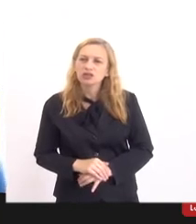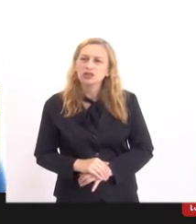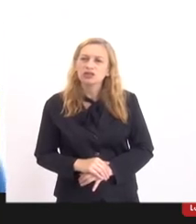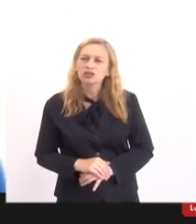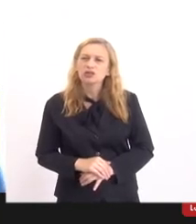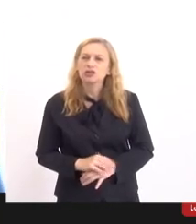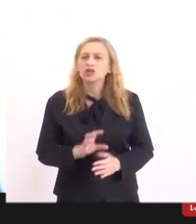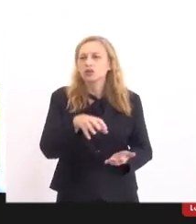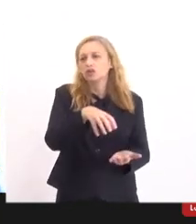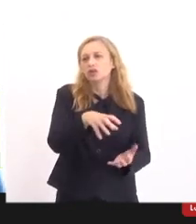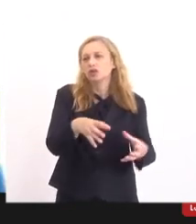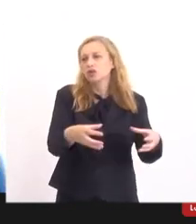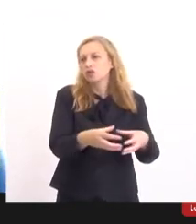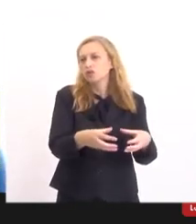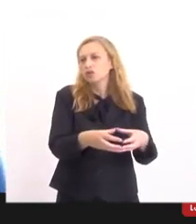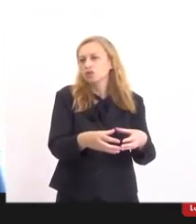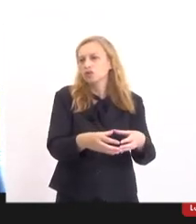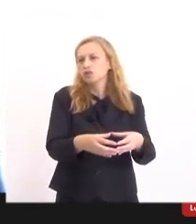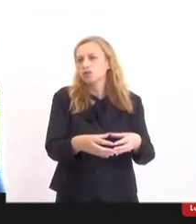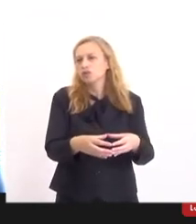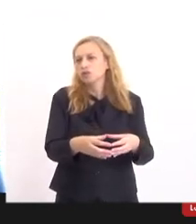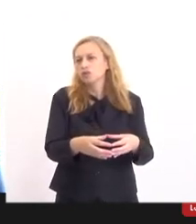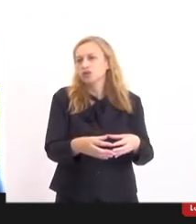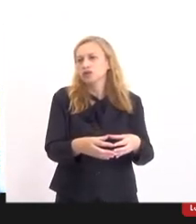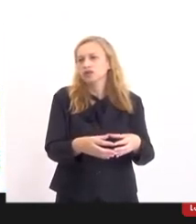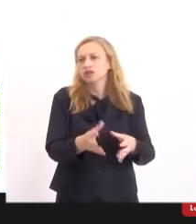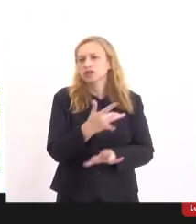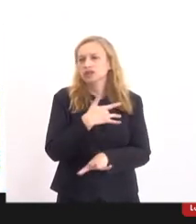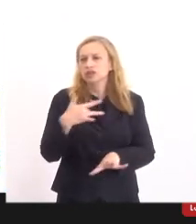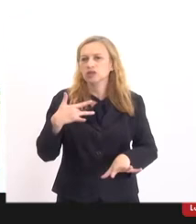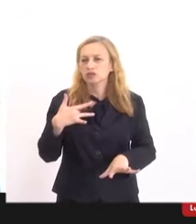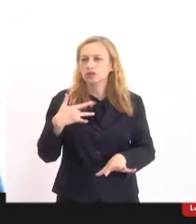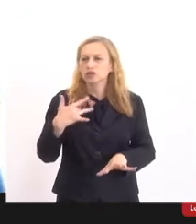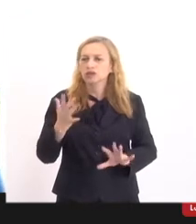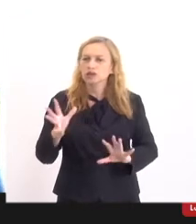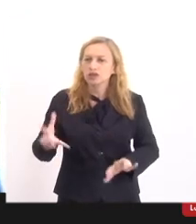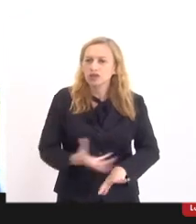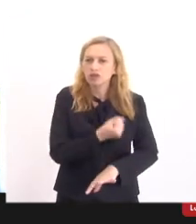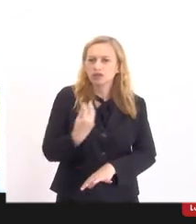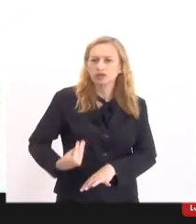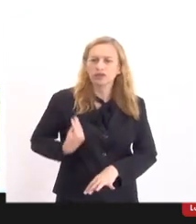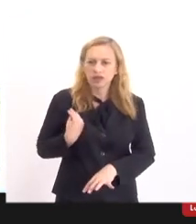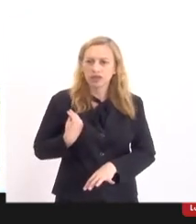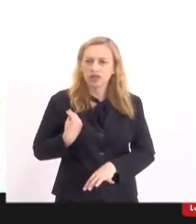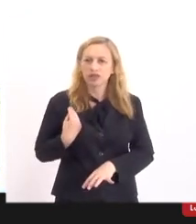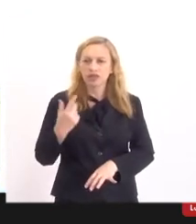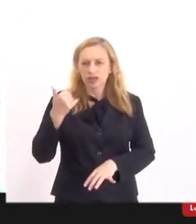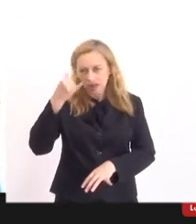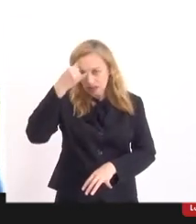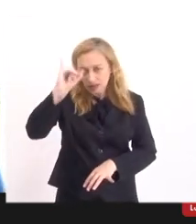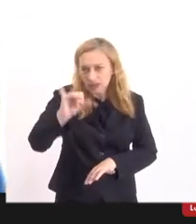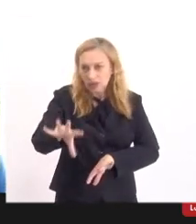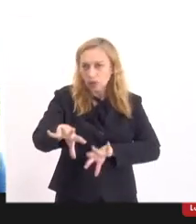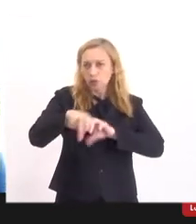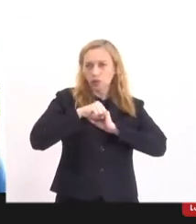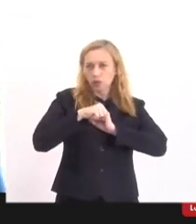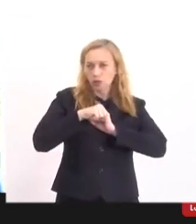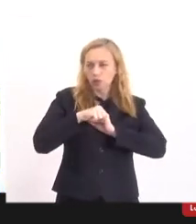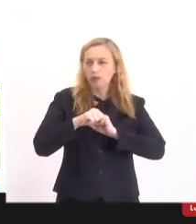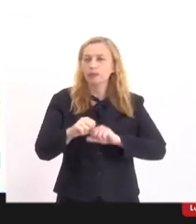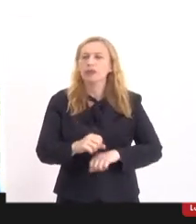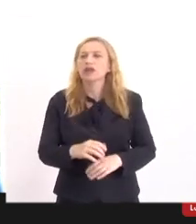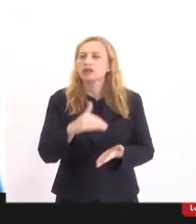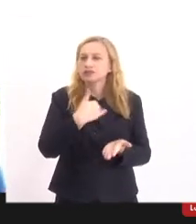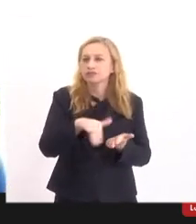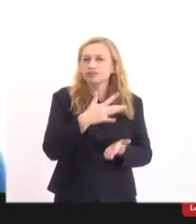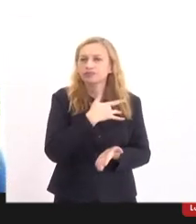saúde, de como a vacinação é importante para salvar vidas e para prevenir o contágio. Ele colocou que, segundo a estimativa da Secretaria